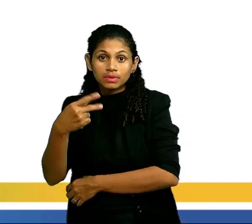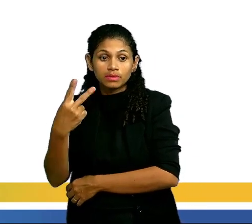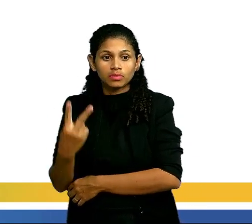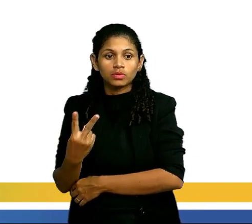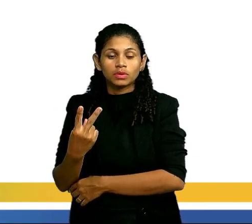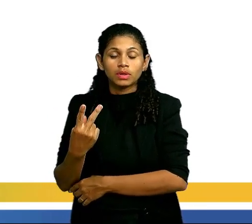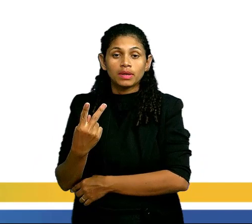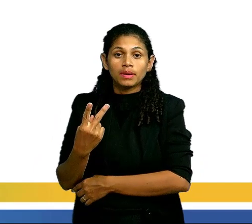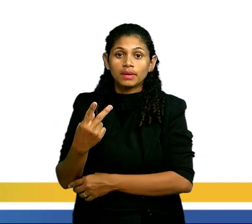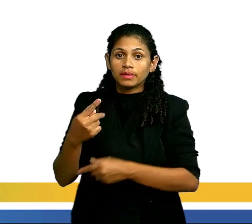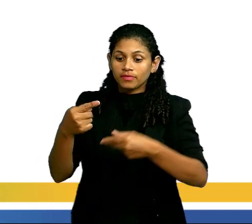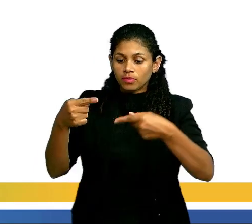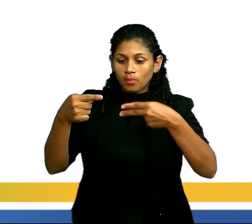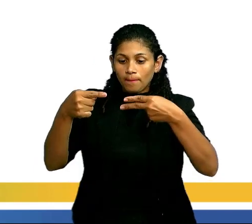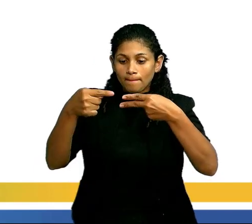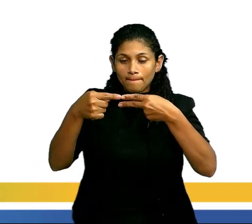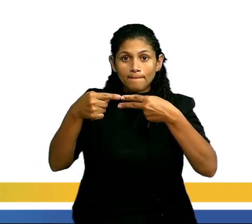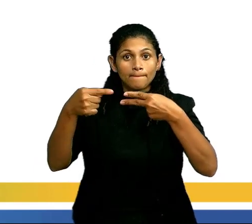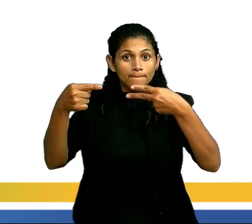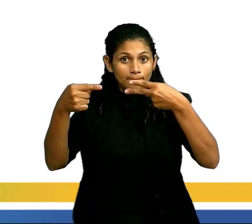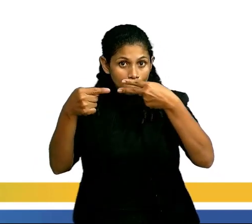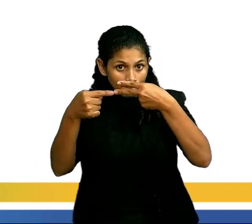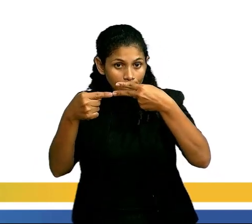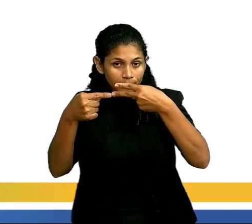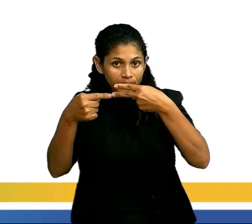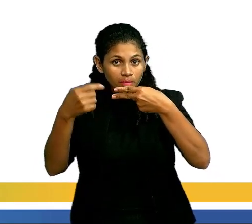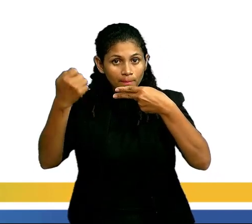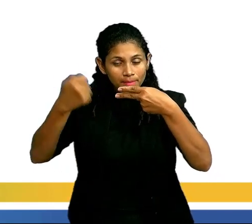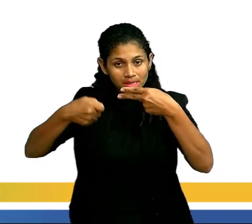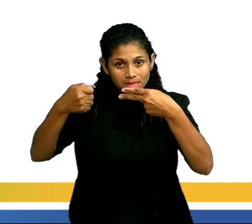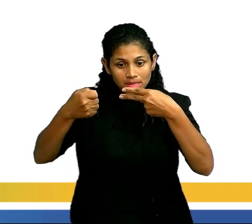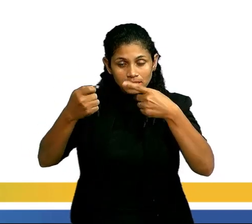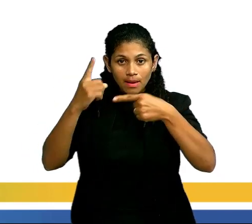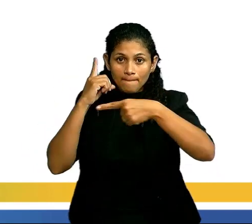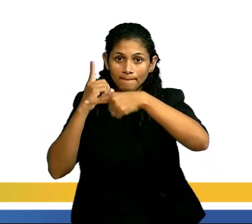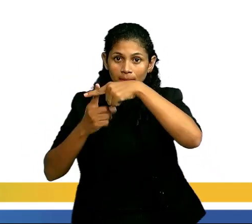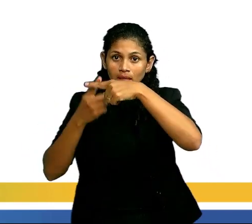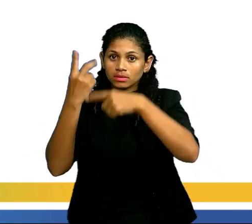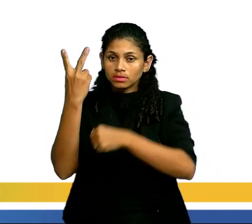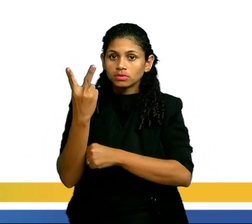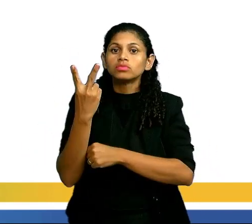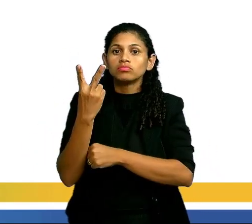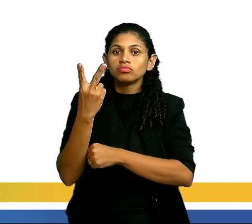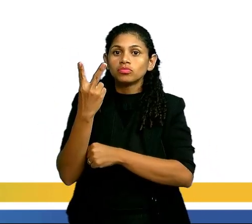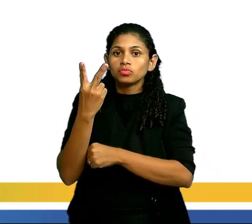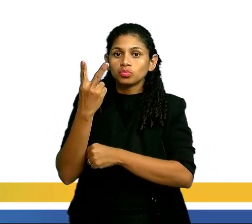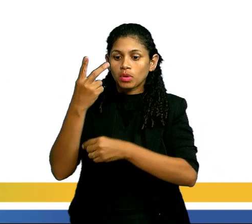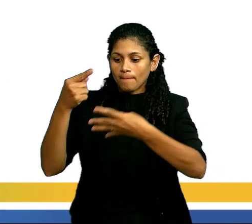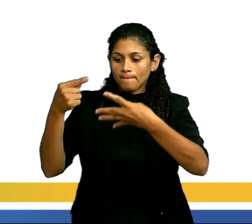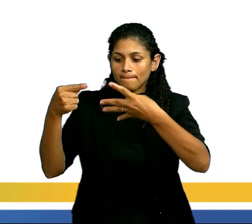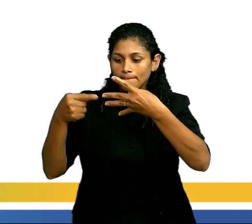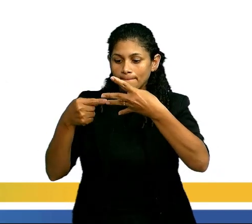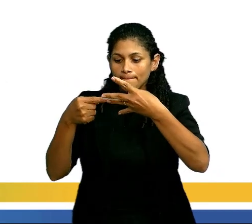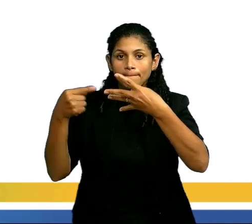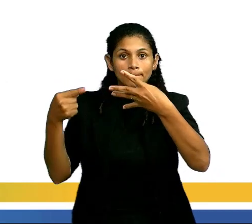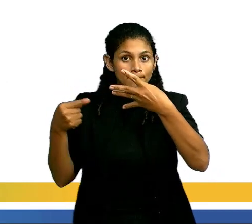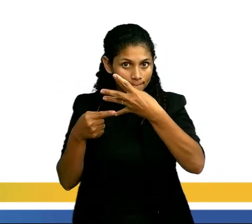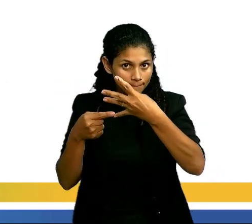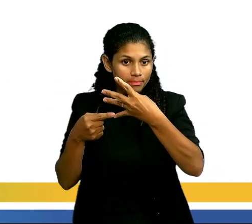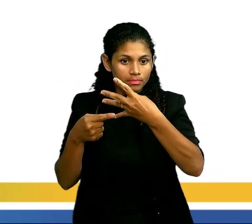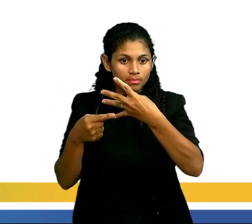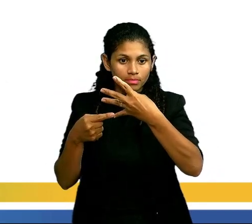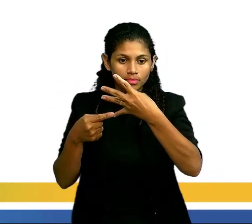para 4, ele precisa de mais 2. Por isso que ele é um sp2. Claro que tem toda uma